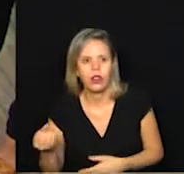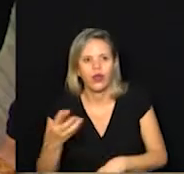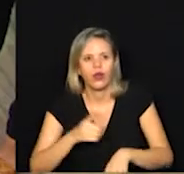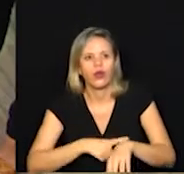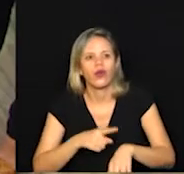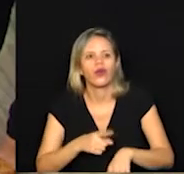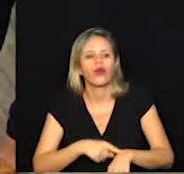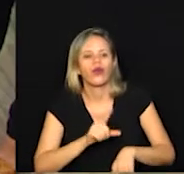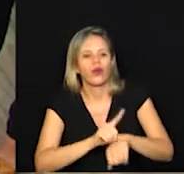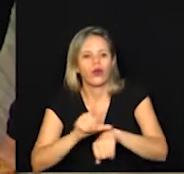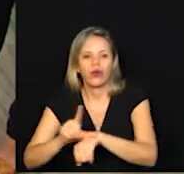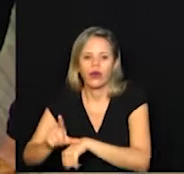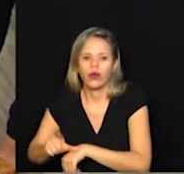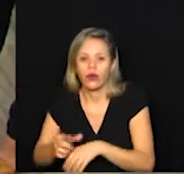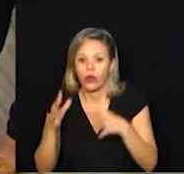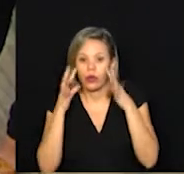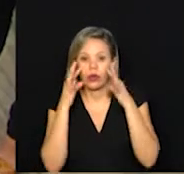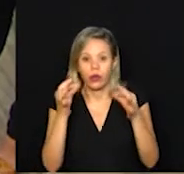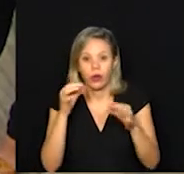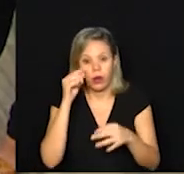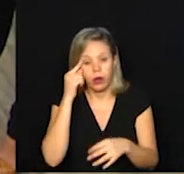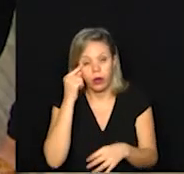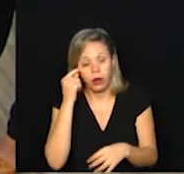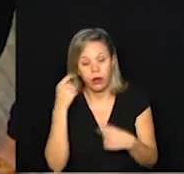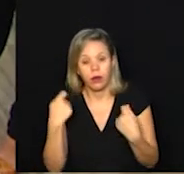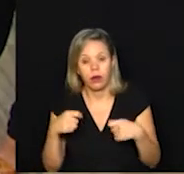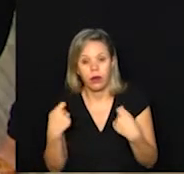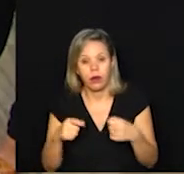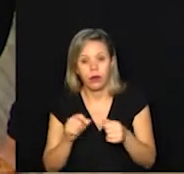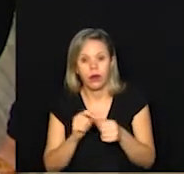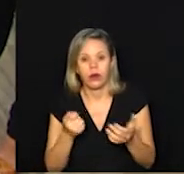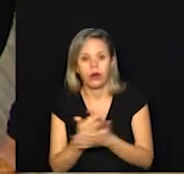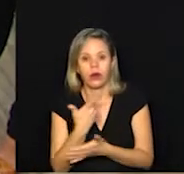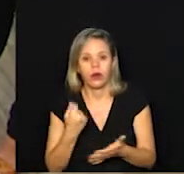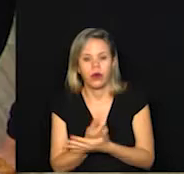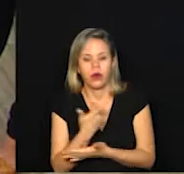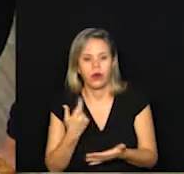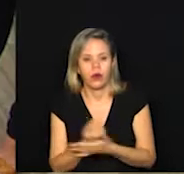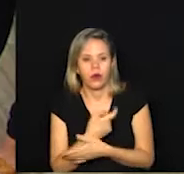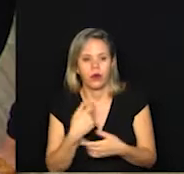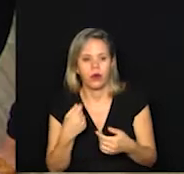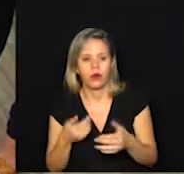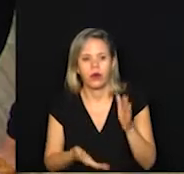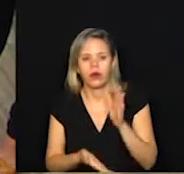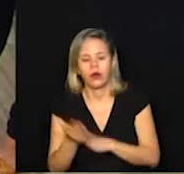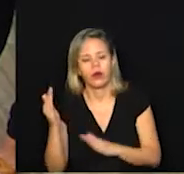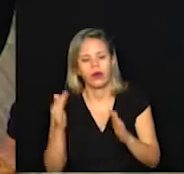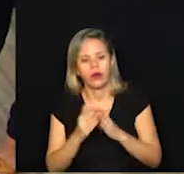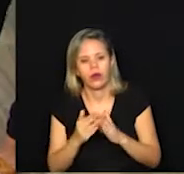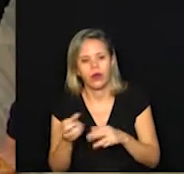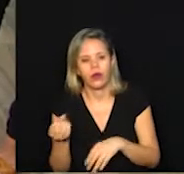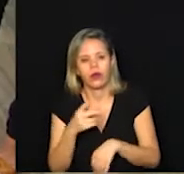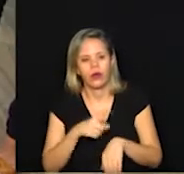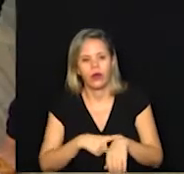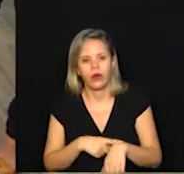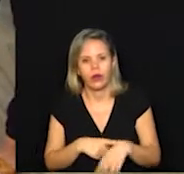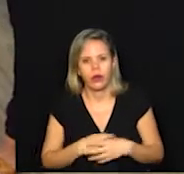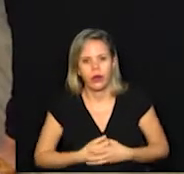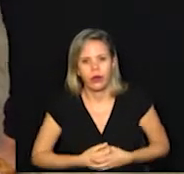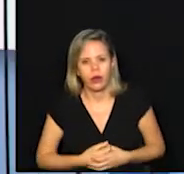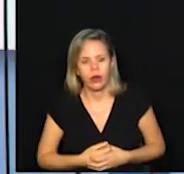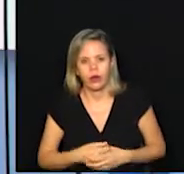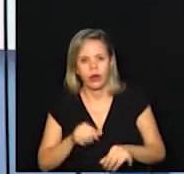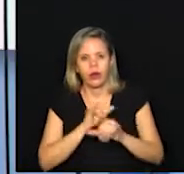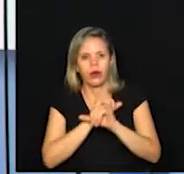para o comércio. Então, atenção você que precisa fazer compra, que precisa sair de casa, novo horário do comércio. É,